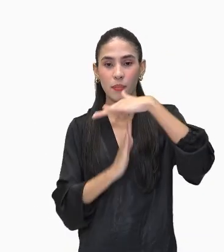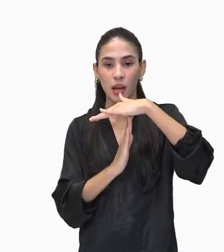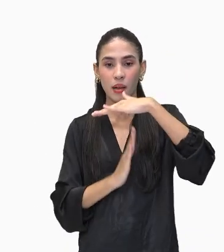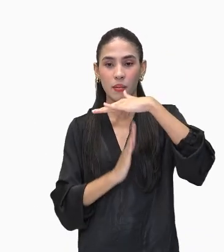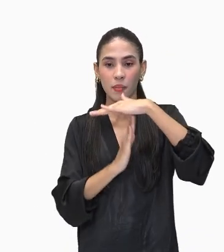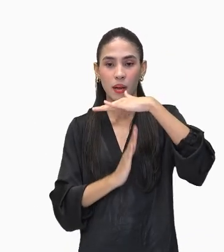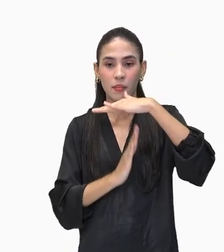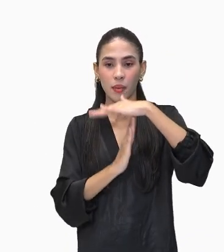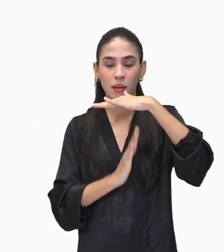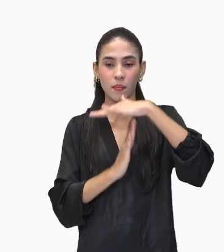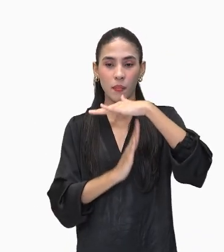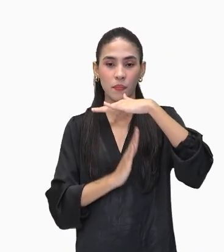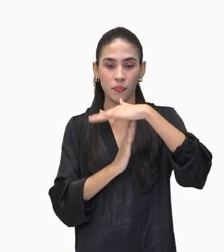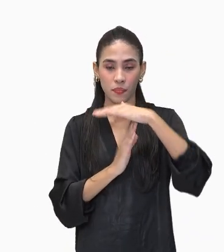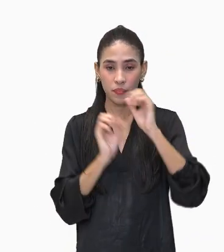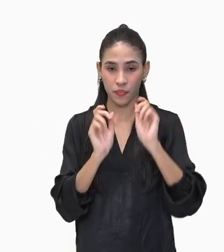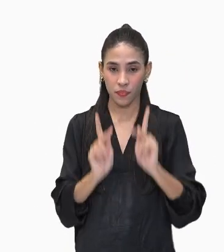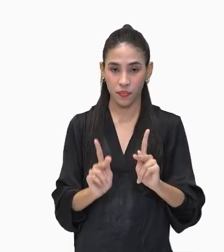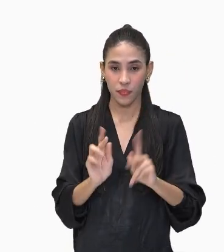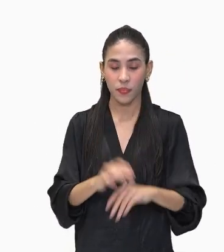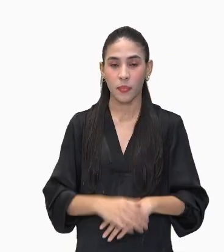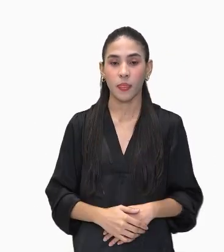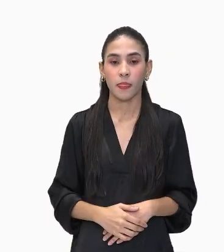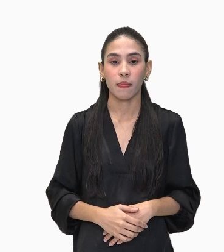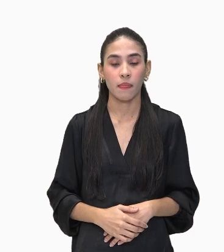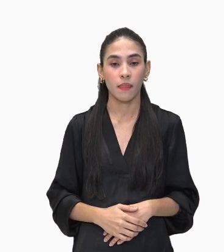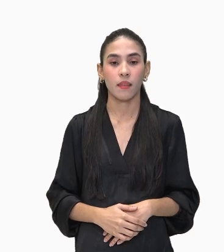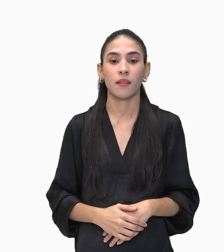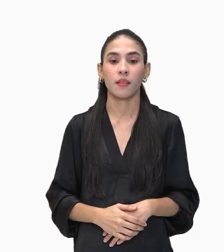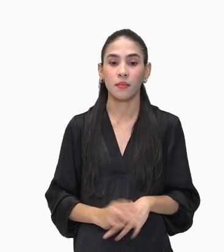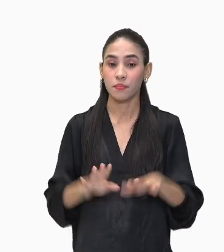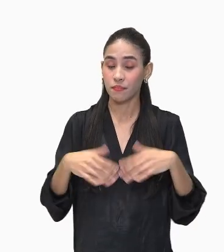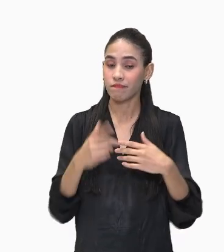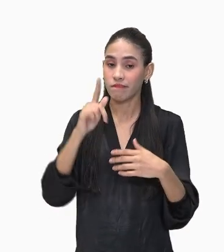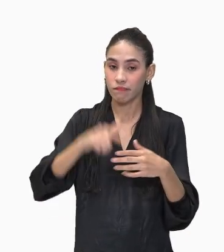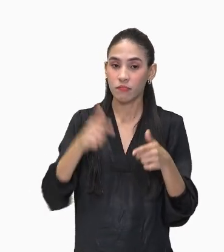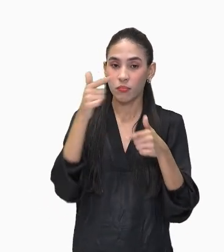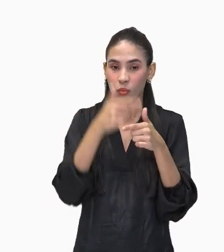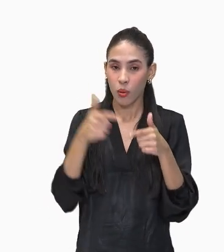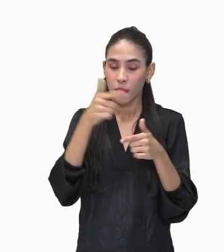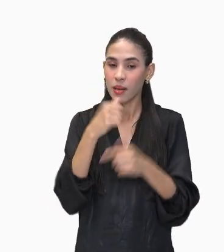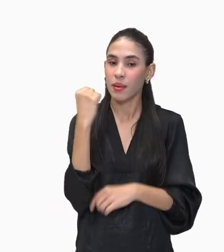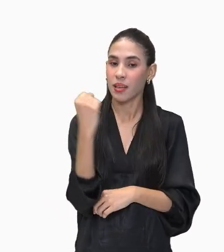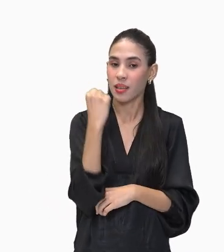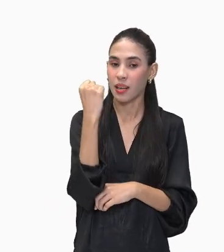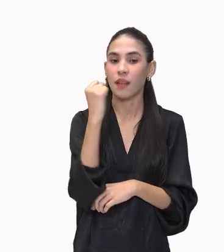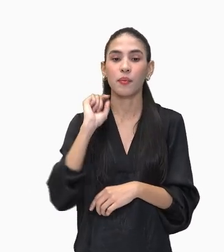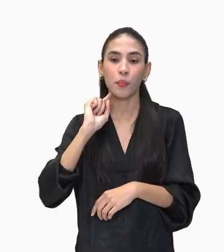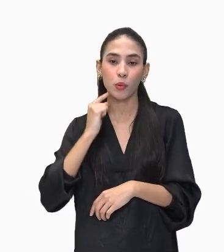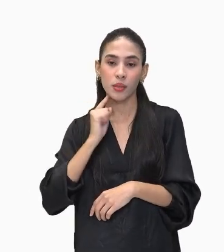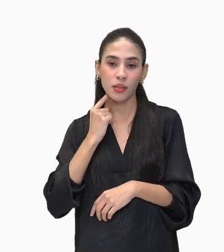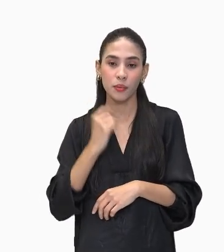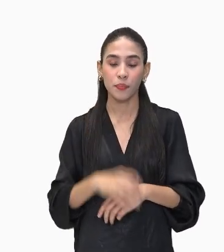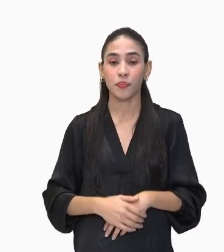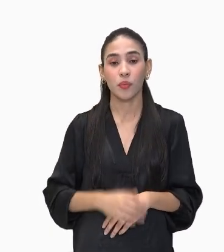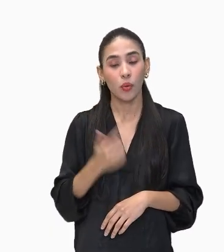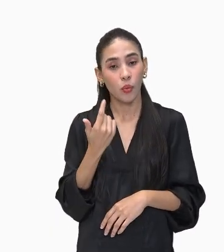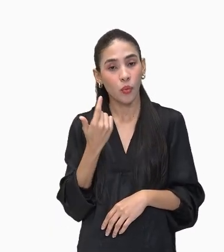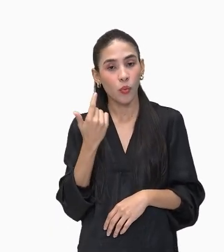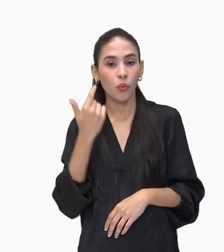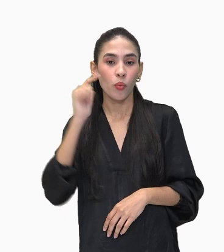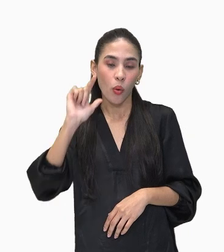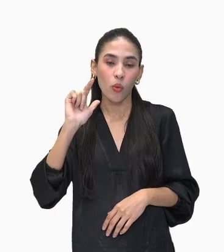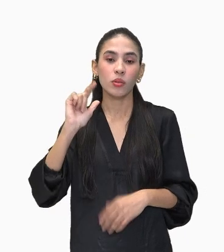nessa camada, certo? Então, tornando-se um problema aí de poluição. Um outro